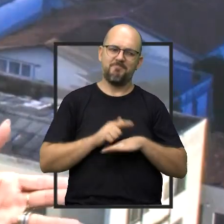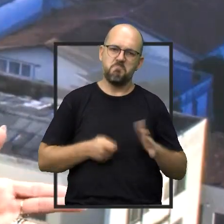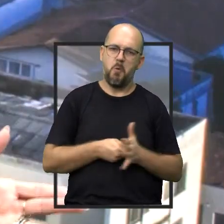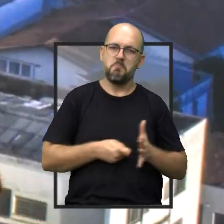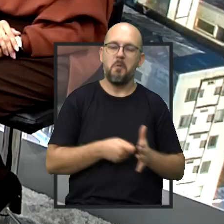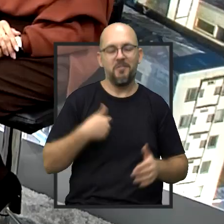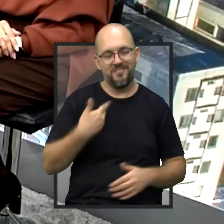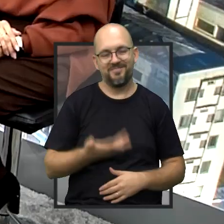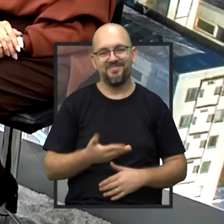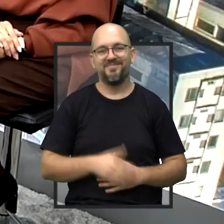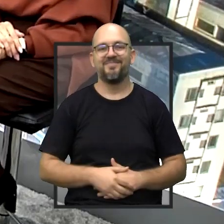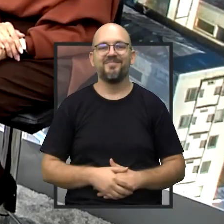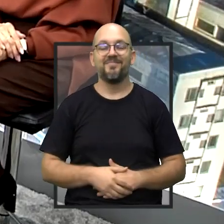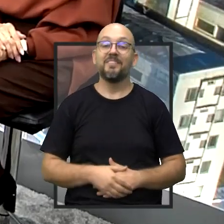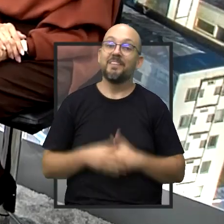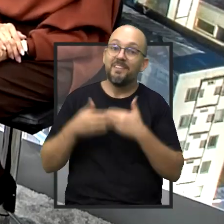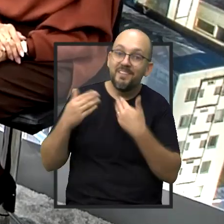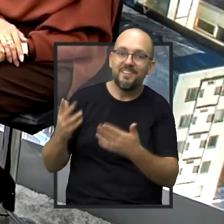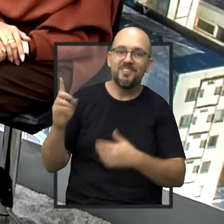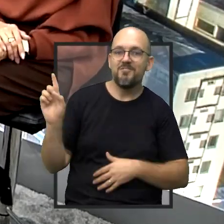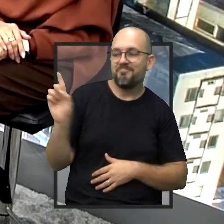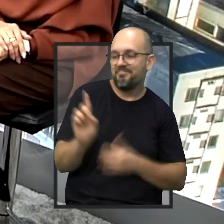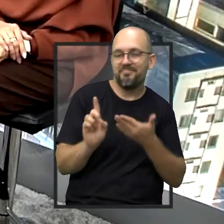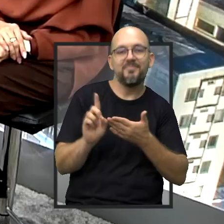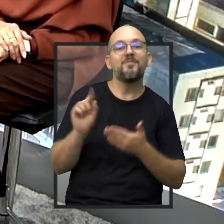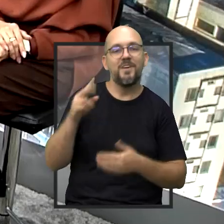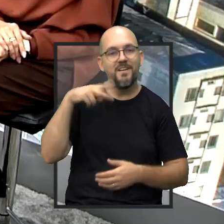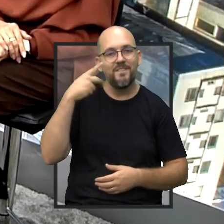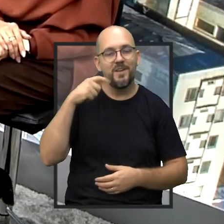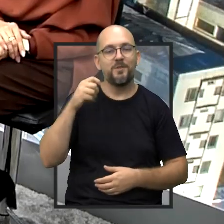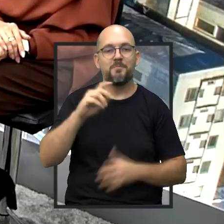papel de cobrar. É isso, a gente recebeu, portanto, nesta